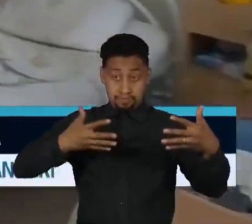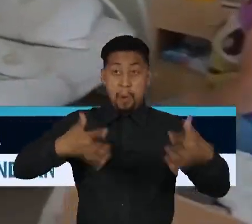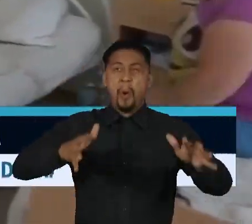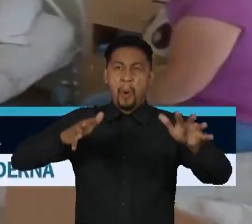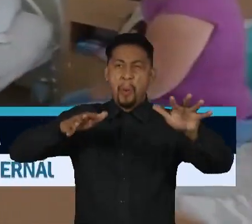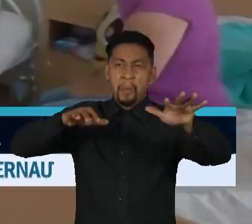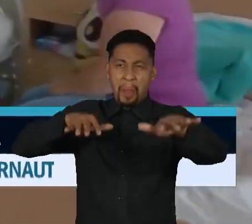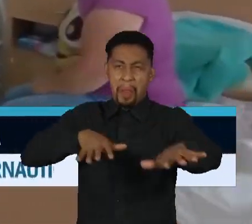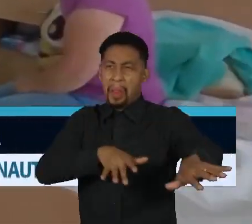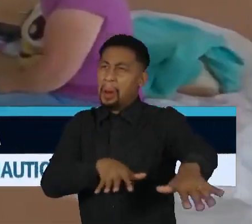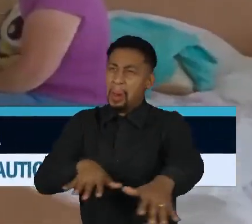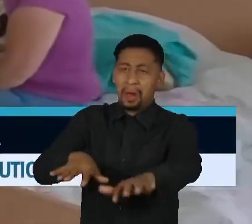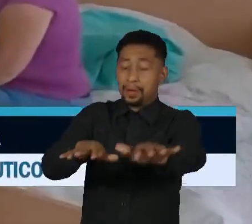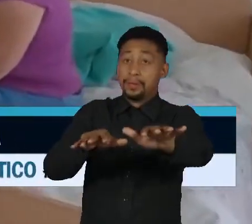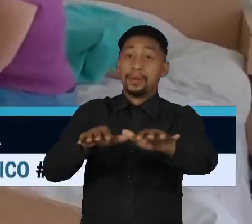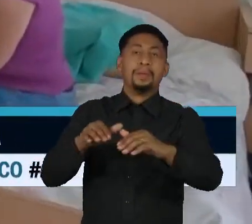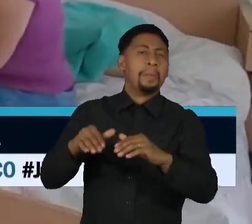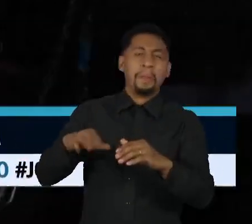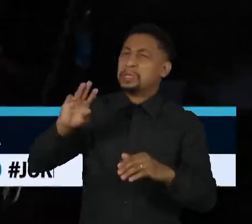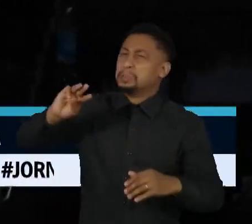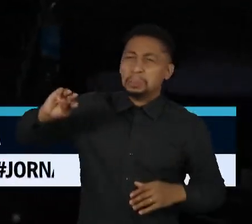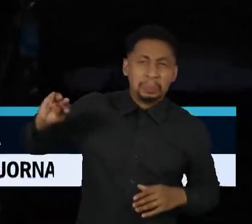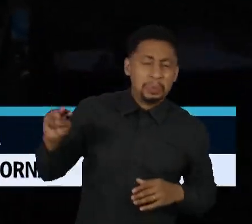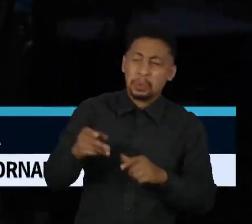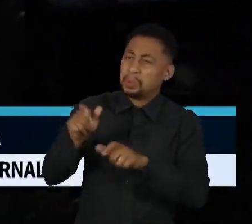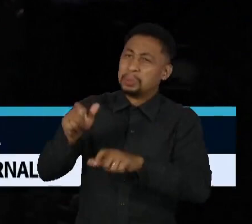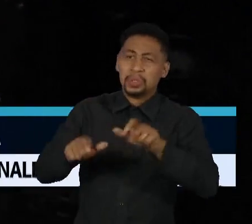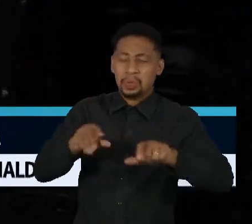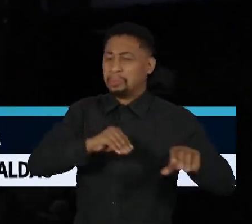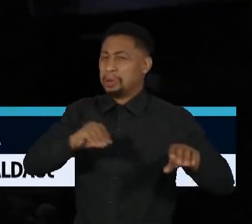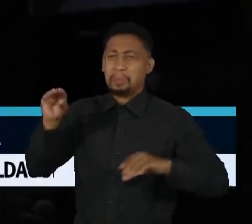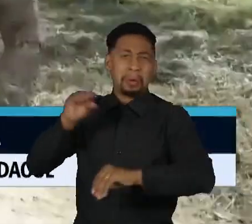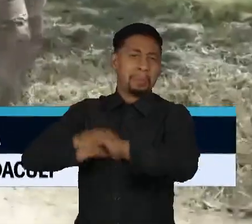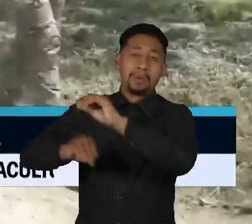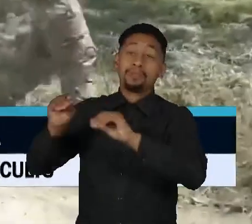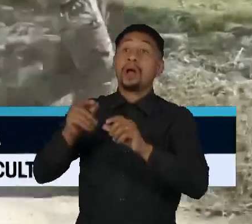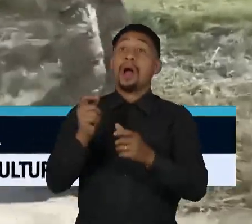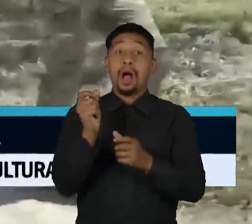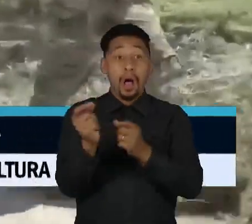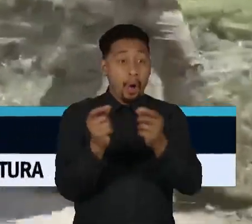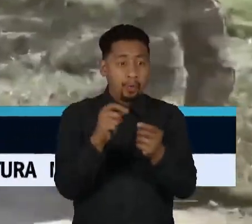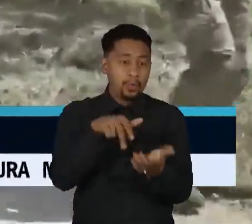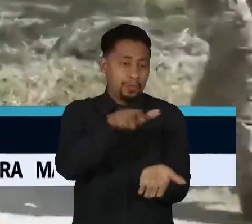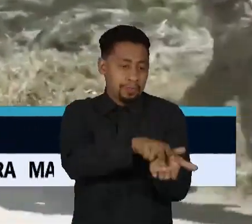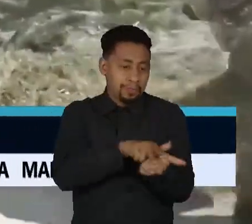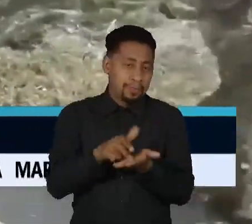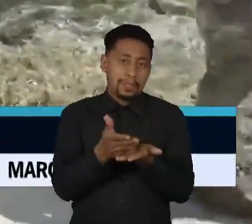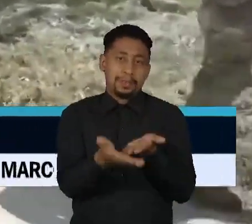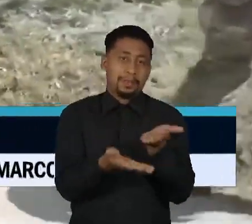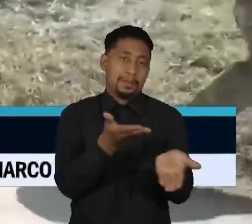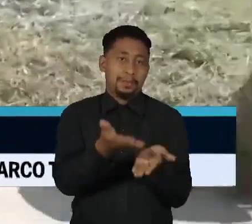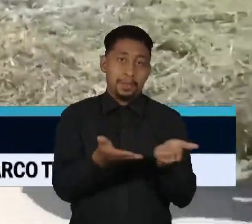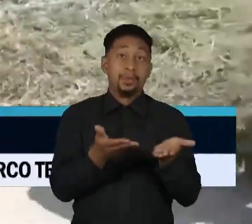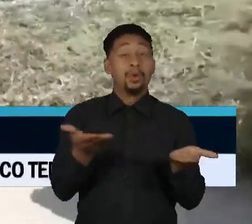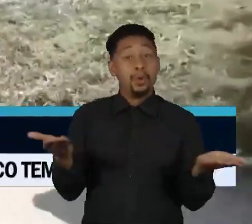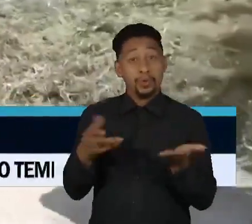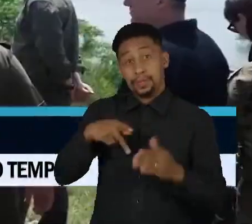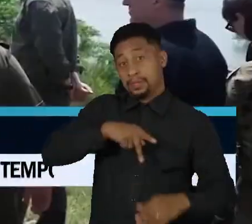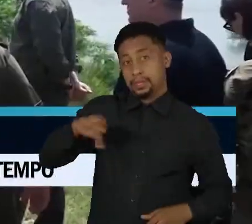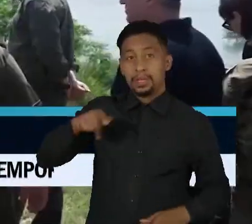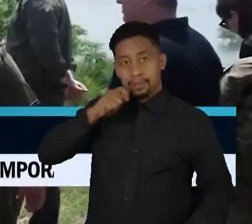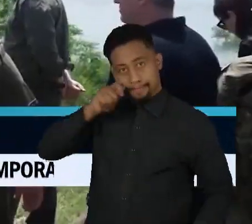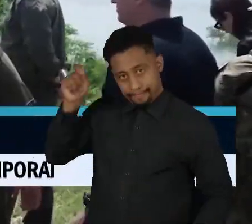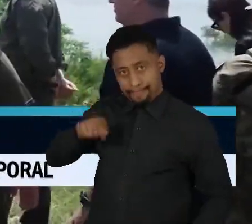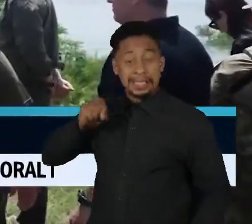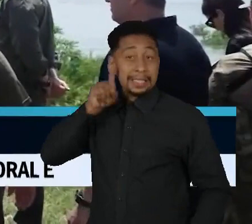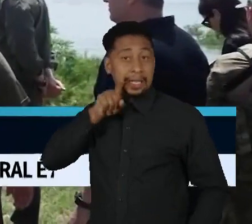tiveram que ser hospitalizadas. Milhares já deixaram a região. Hoje, o presidente ucraniano, Volodymyr Zelensky, visitou o local